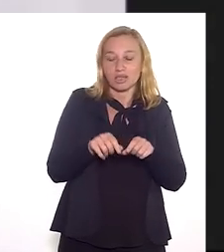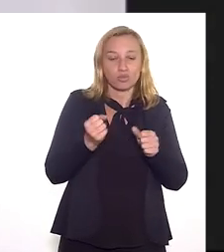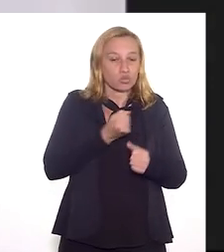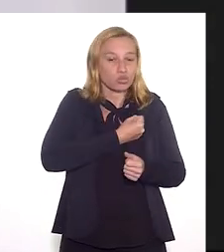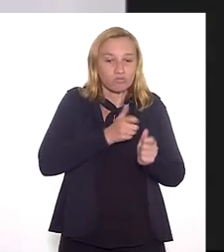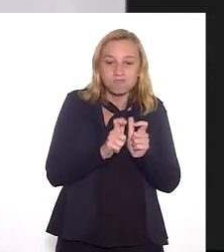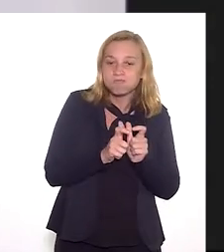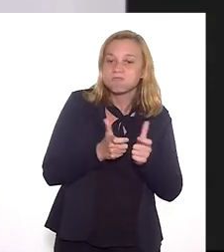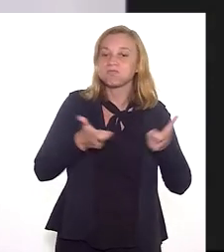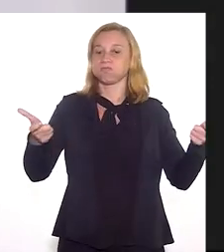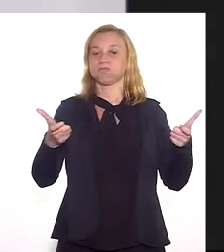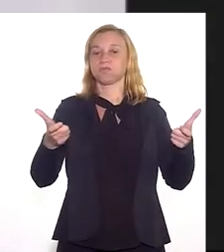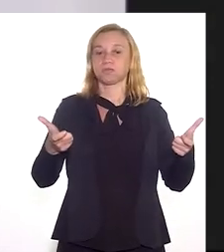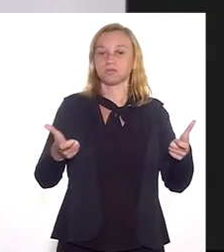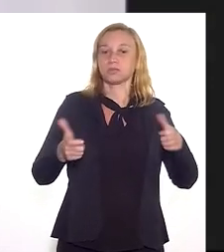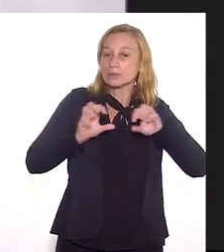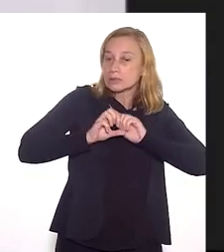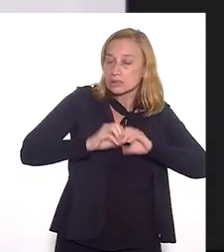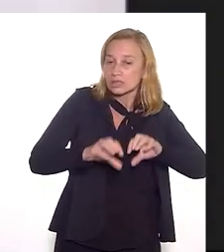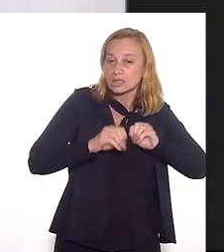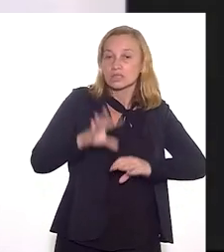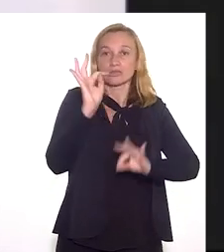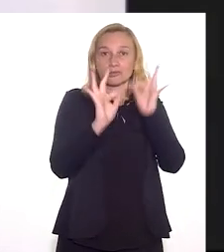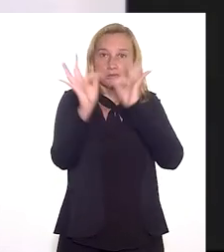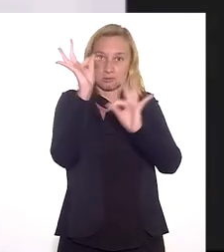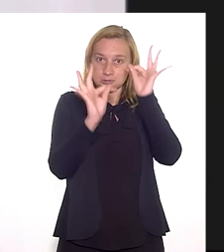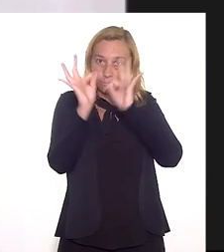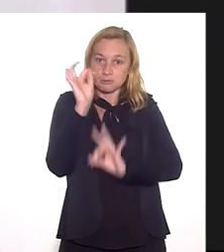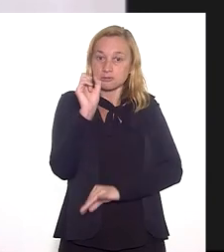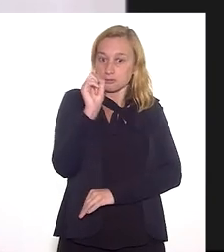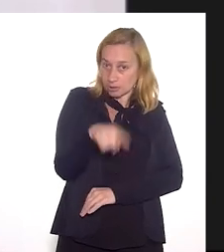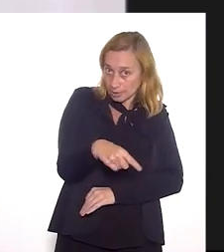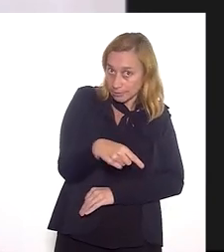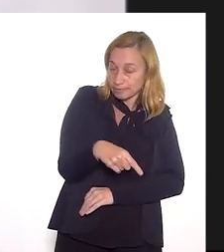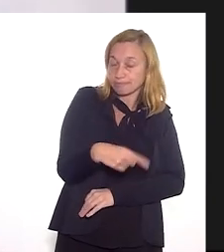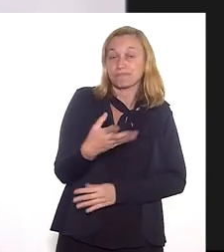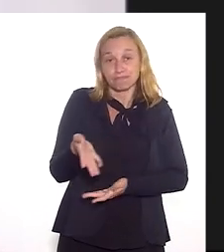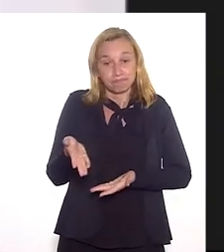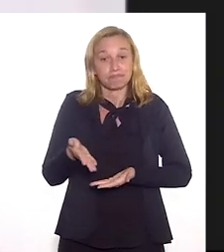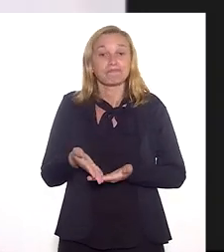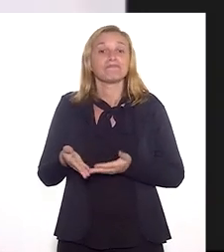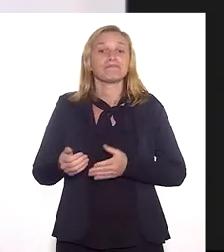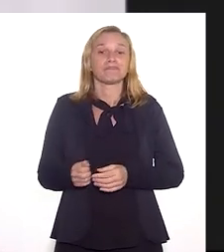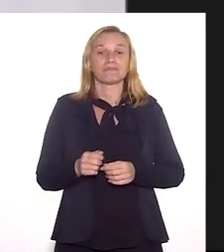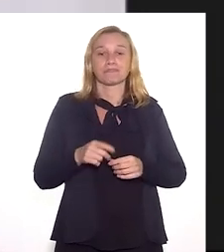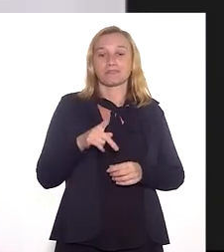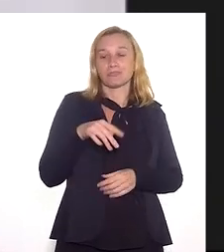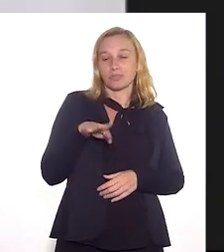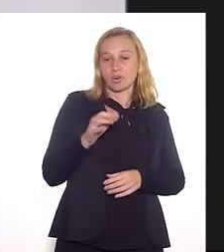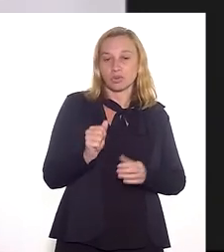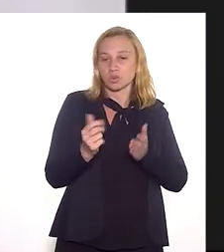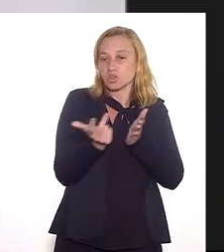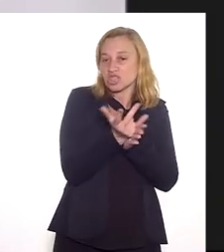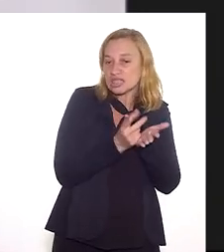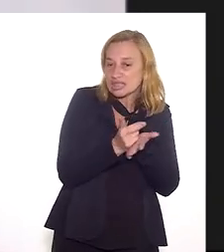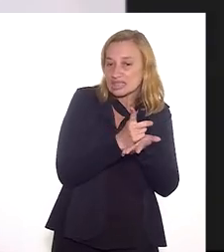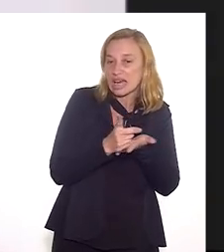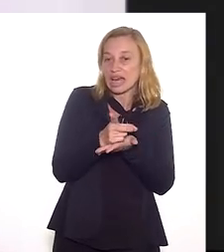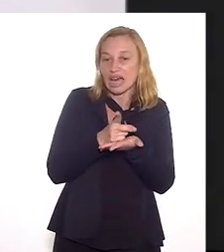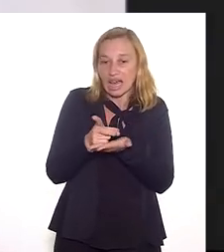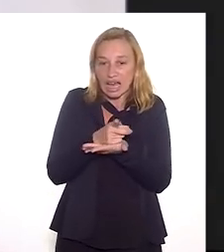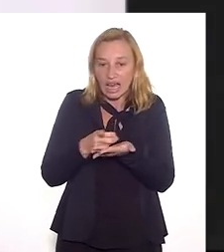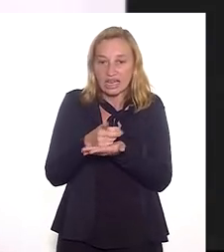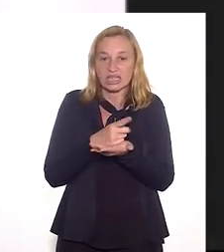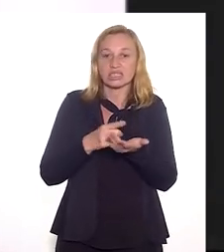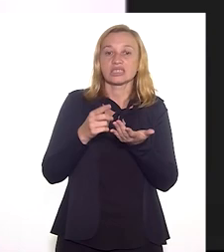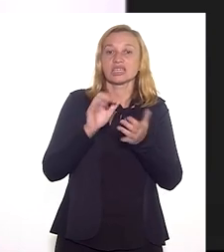aqui. A gente sabe também que existe uma demanda muito grande na parte de educação tecnológica, né, de